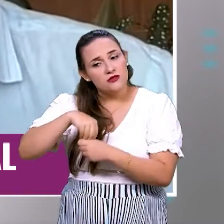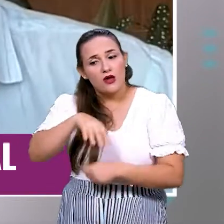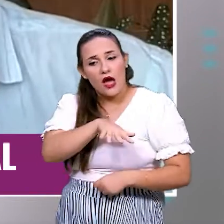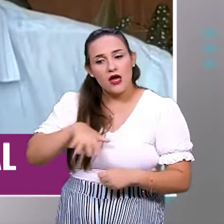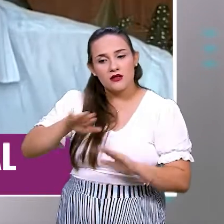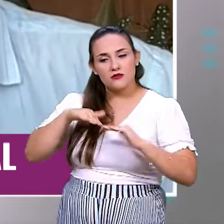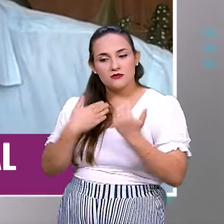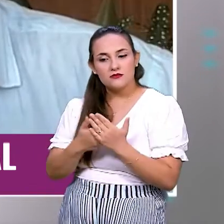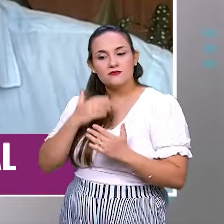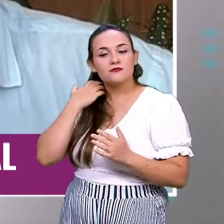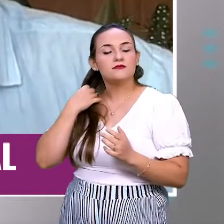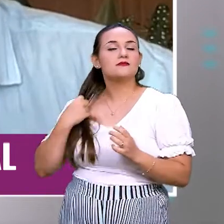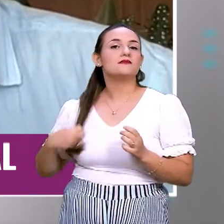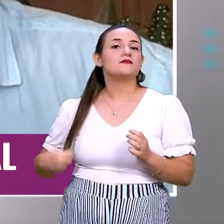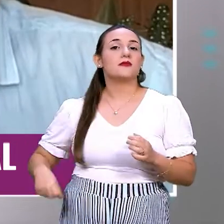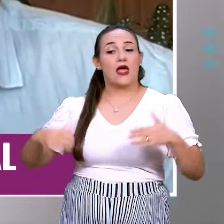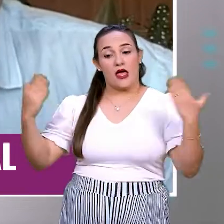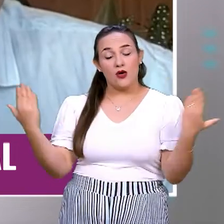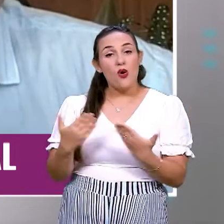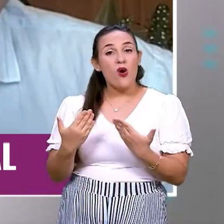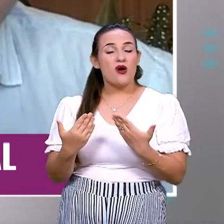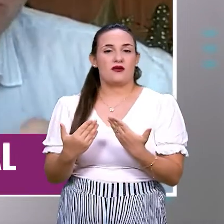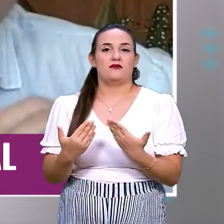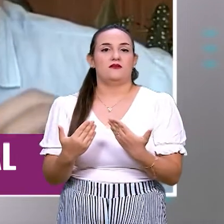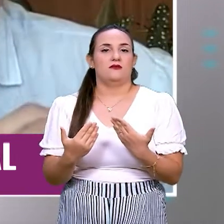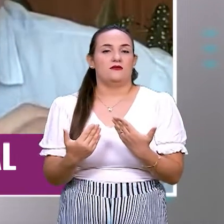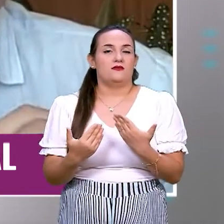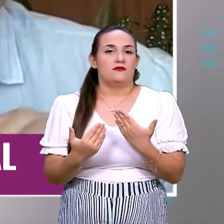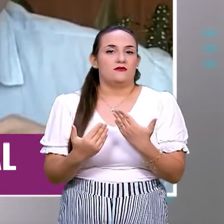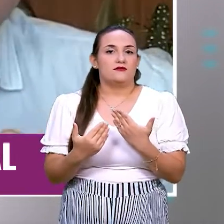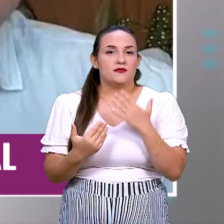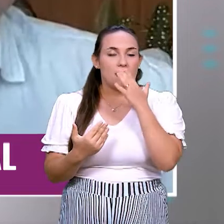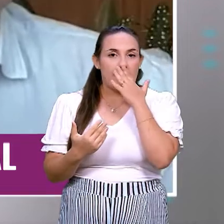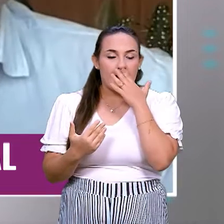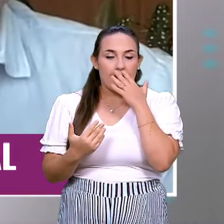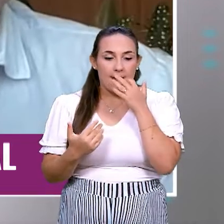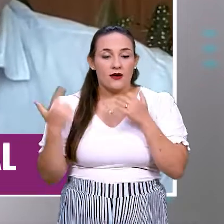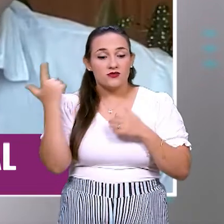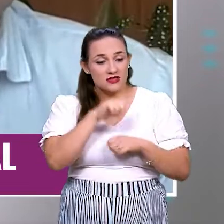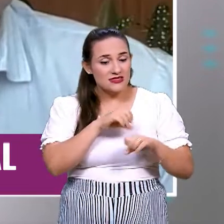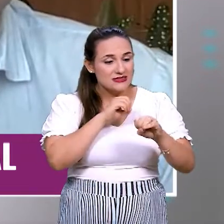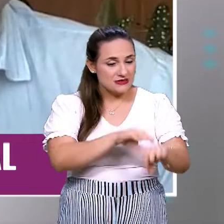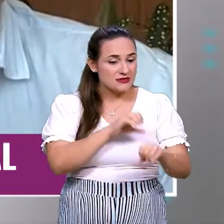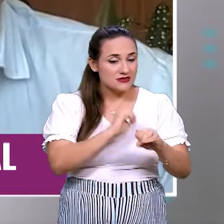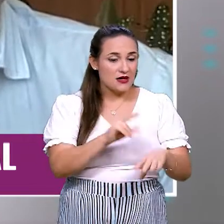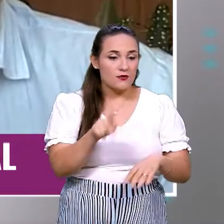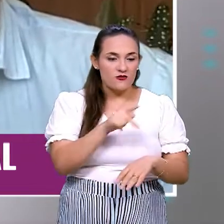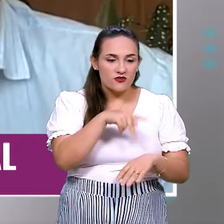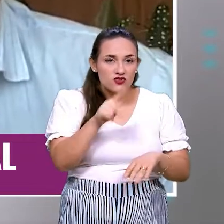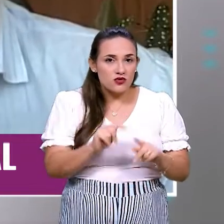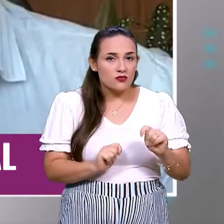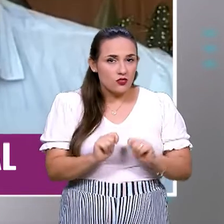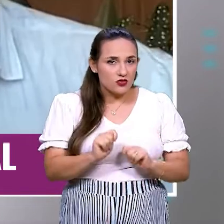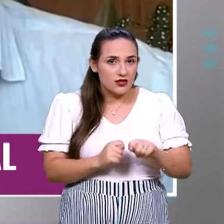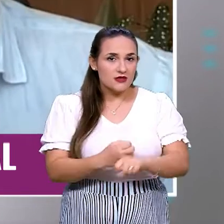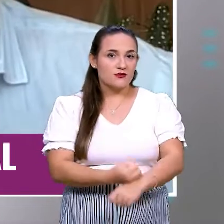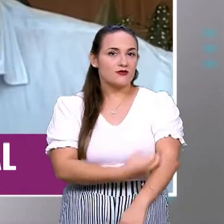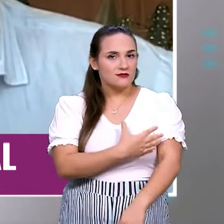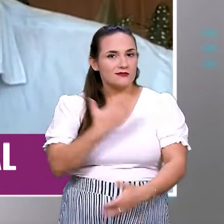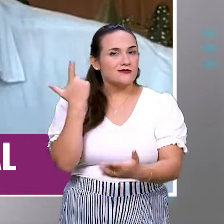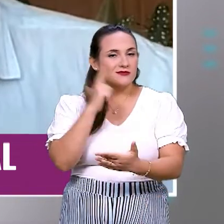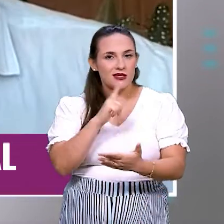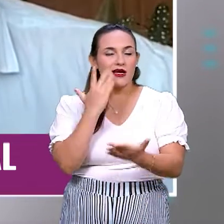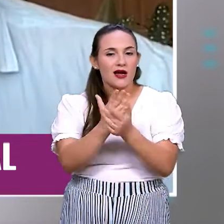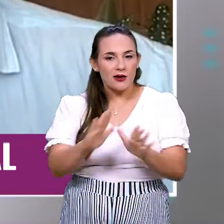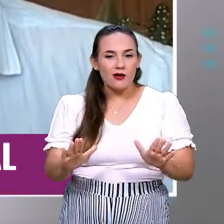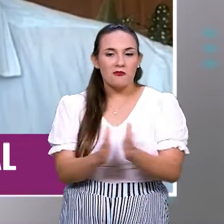dentro do ambiente escolar. E agora, a gente falta um pouquinho, se a gente passar essas habilidades cognitivas, socioemocionais, a gente quebra